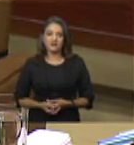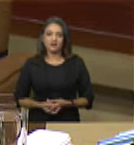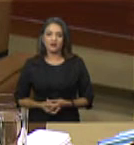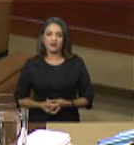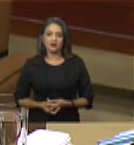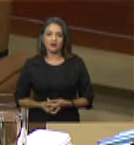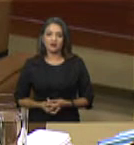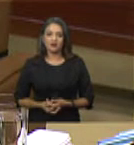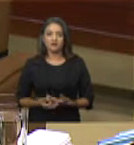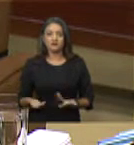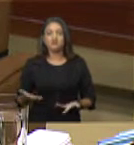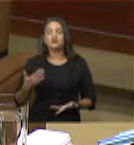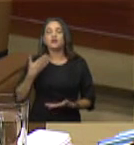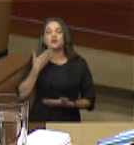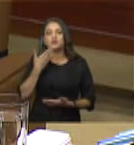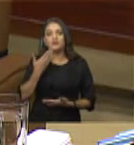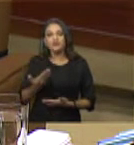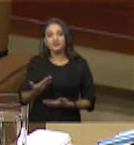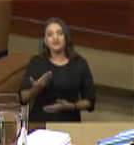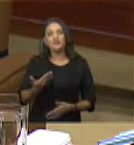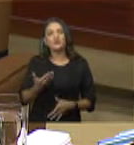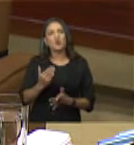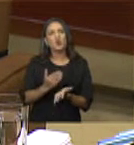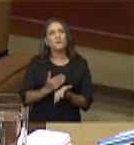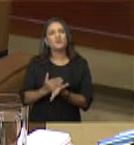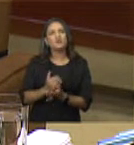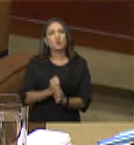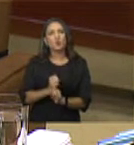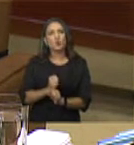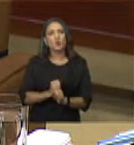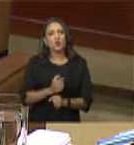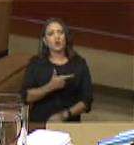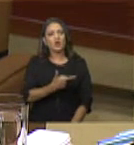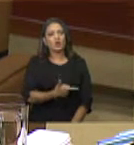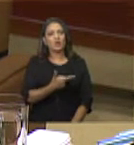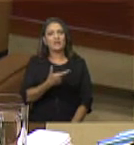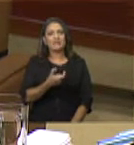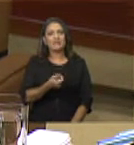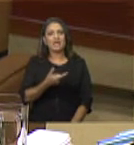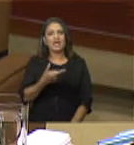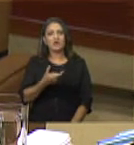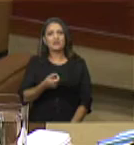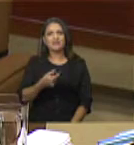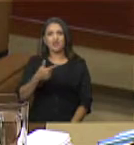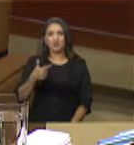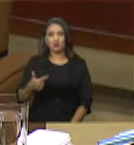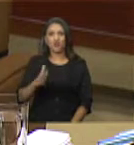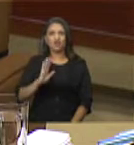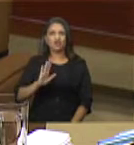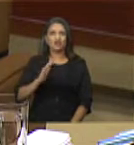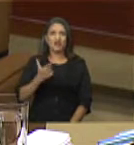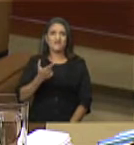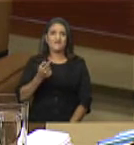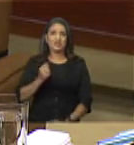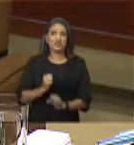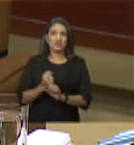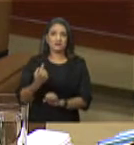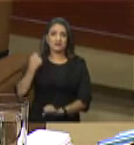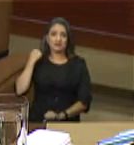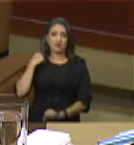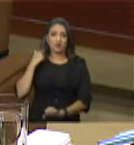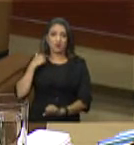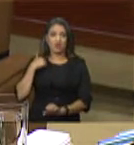portanto em 20 anos eu assumir um rosa cadeira neste tribunal em junho